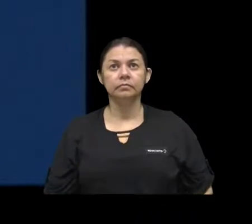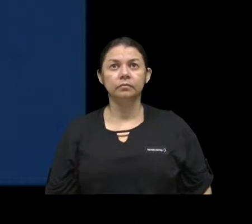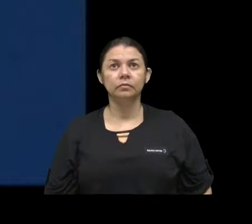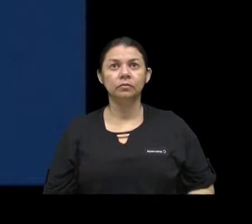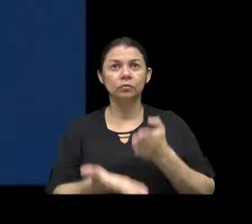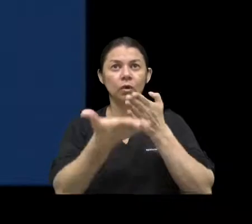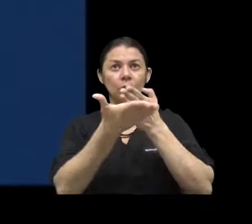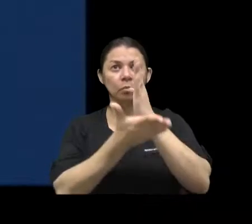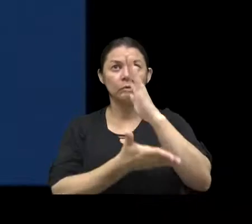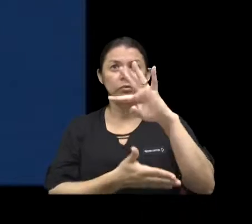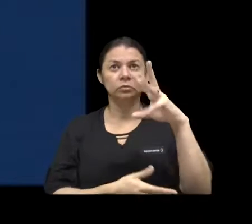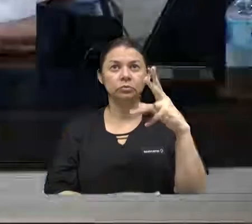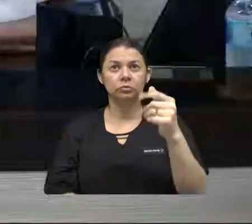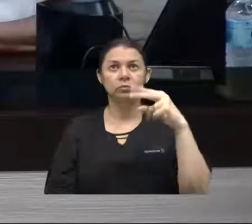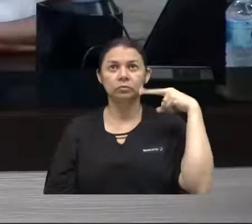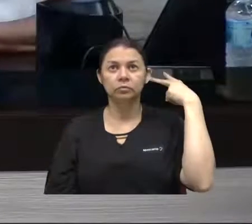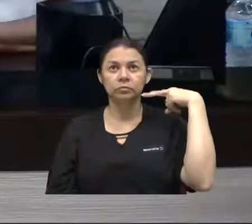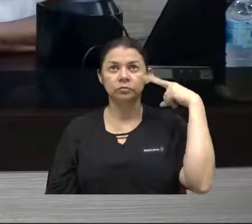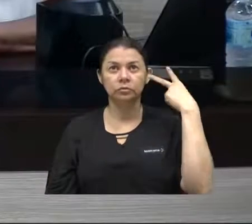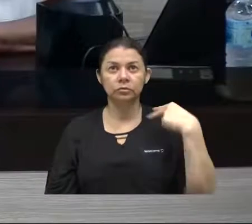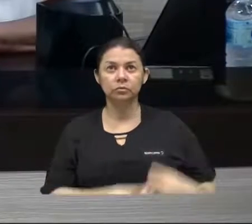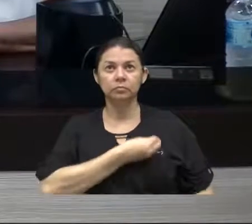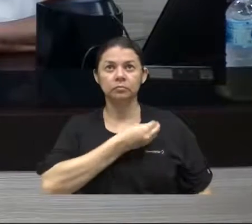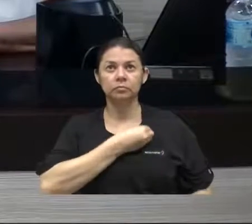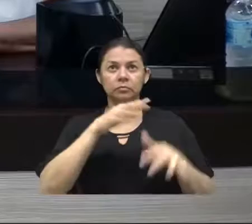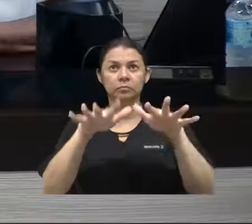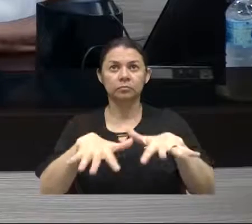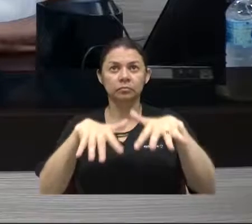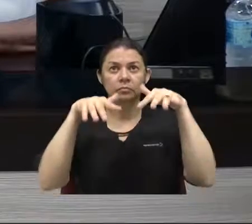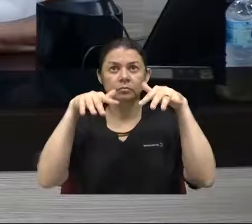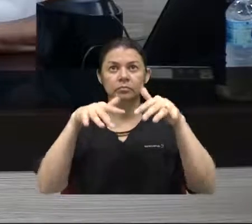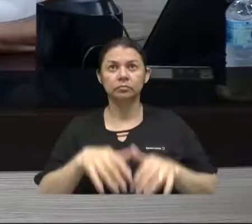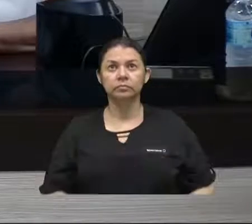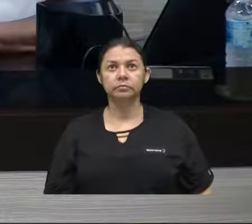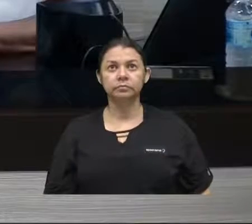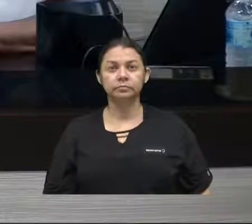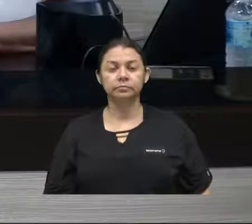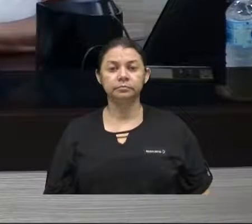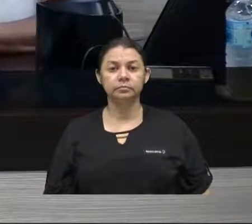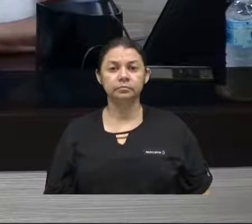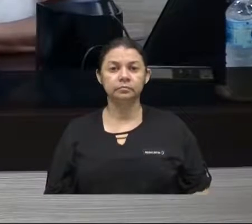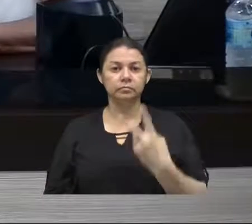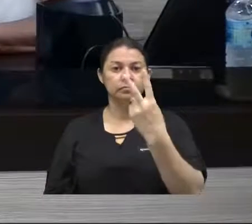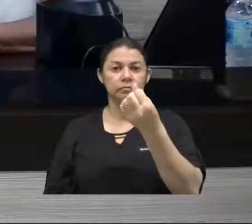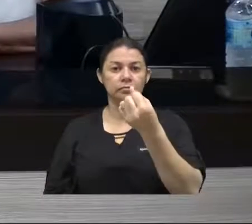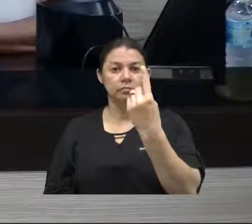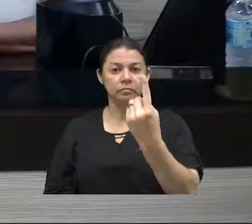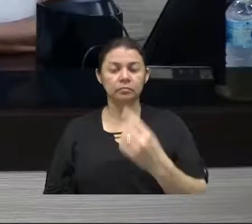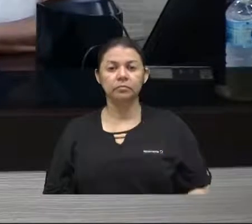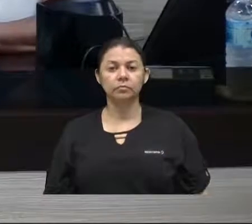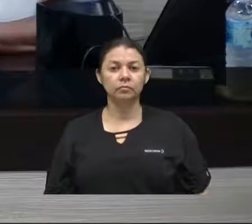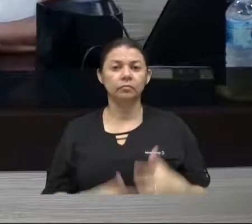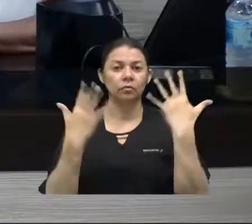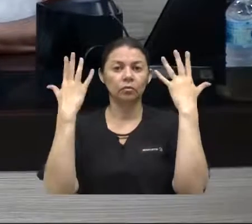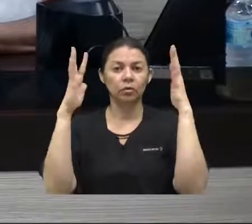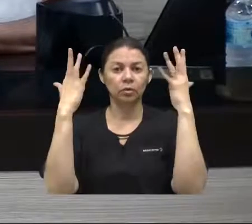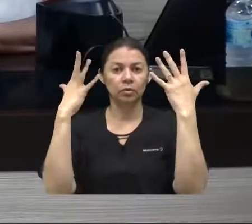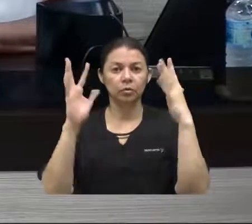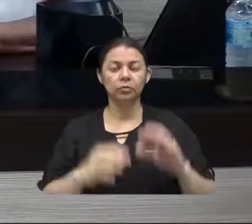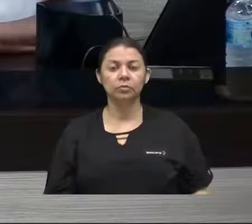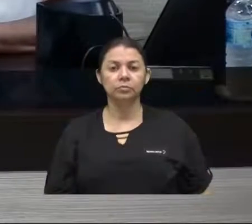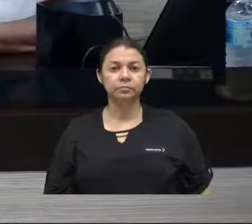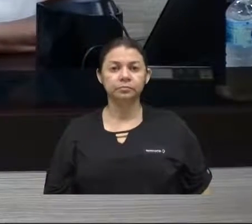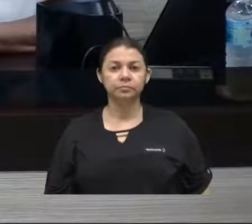Moção foi aprovada por todos os vereadores presentes no plenário. Próxima. Moção 261, moção de aplauso ao EC